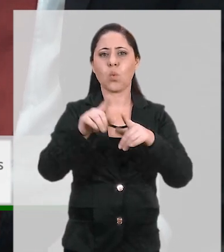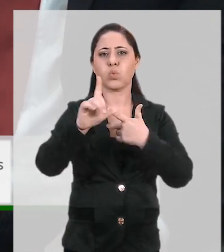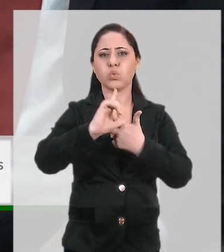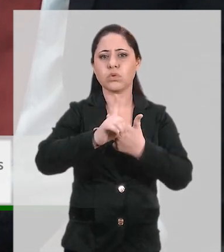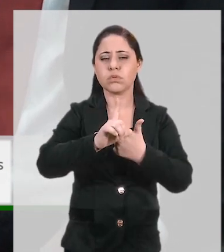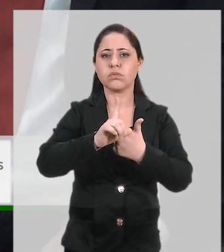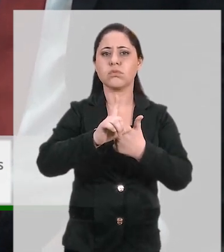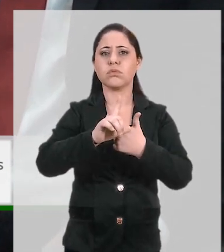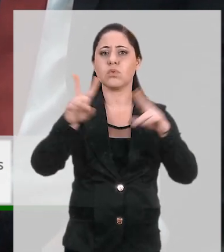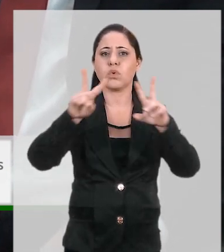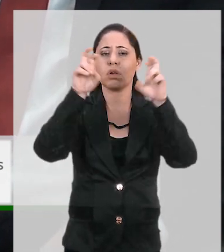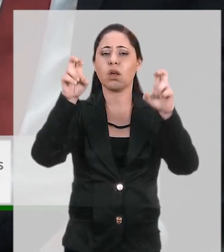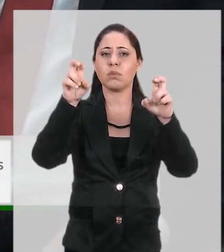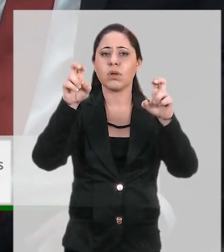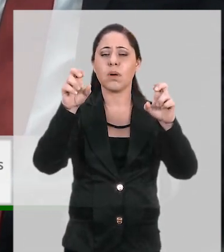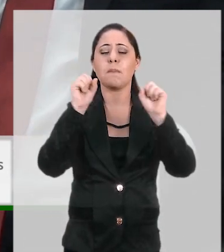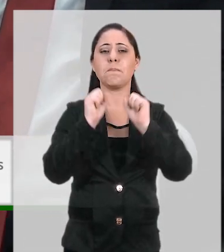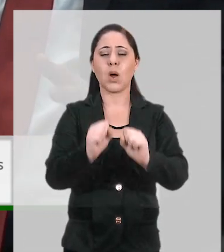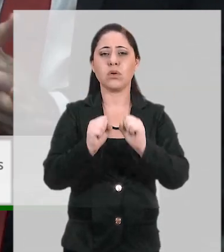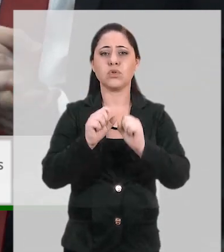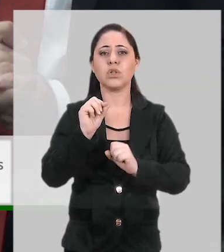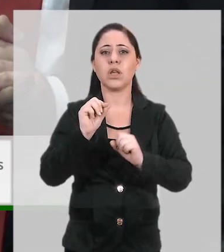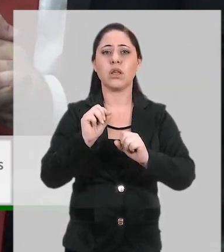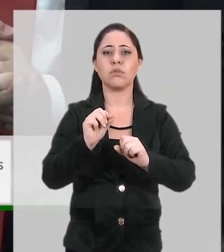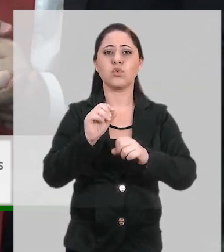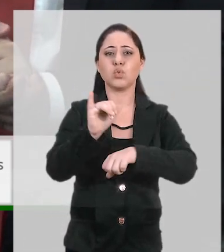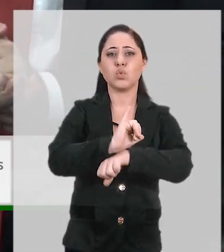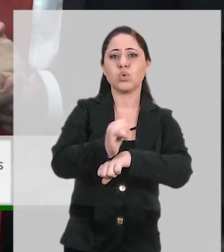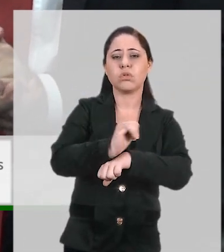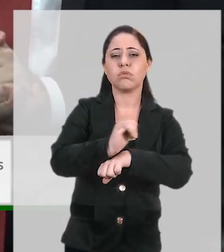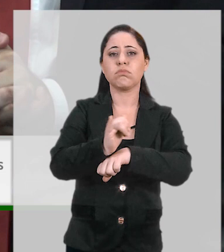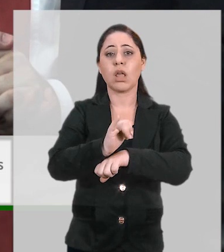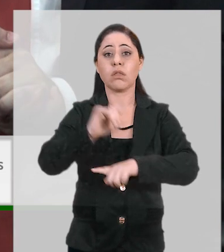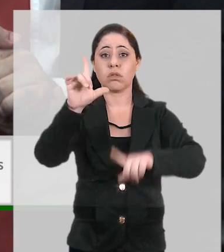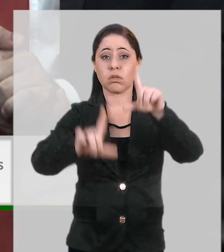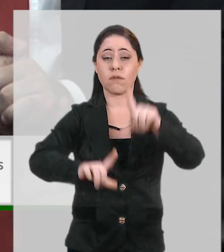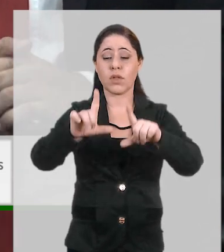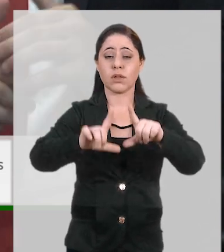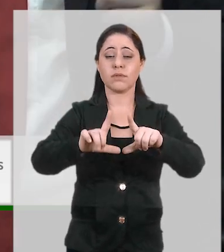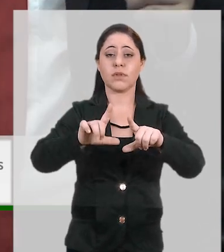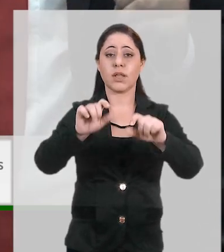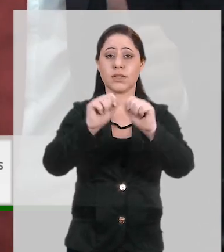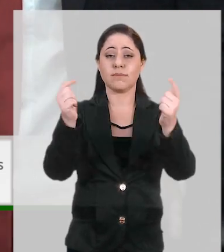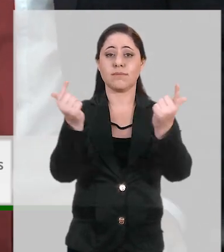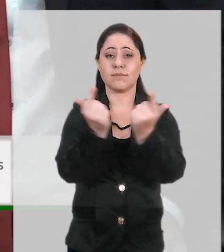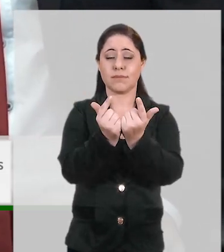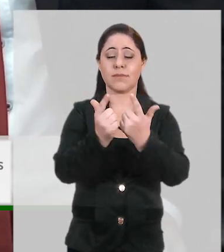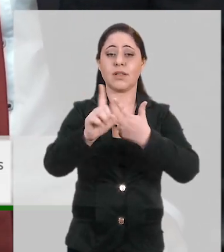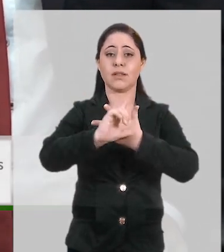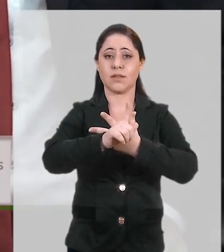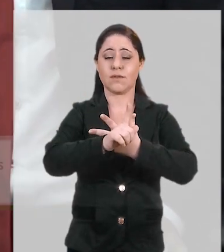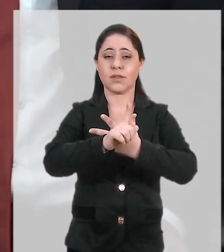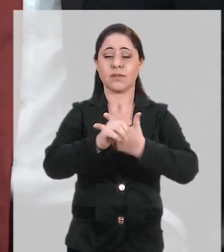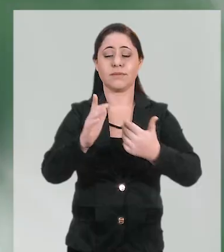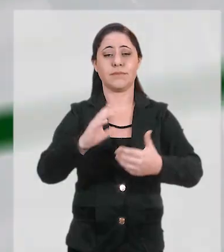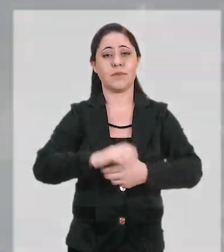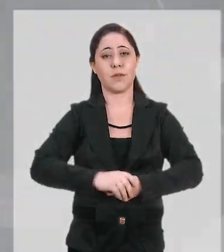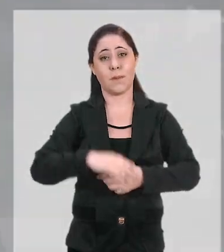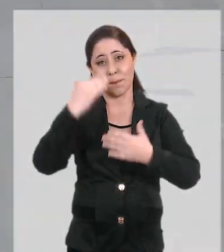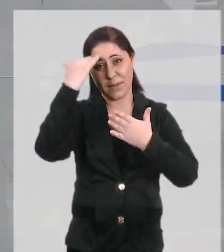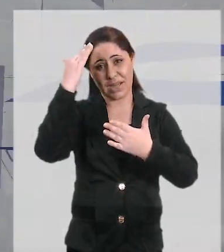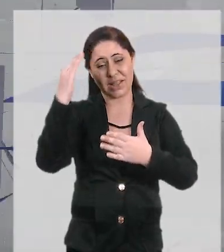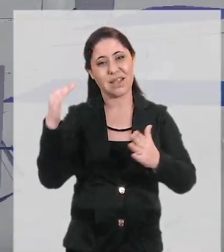do Legislativo no YouTube. É só digitar lá TV Assembleia Legislativa. Muito obrigado, até a próxima.